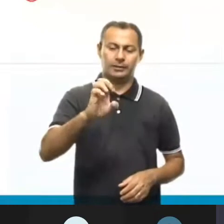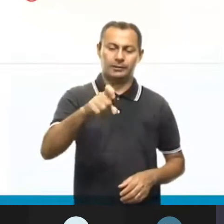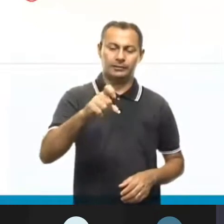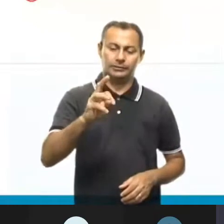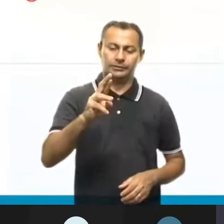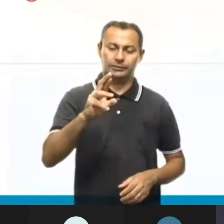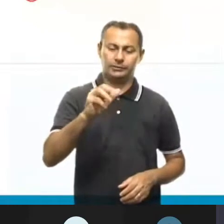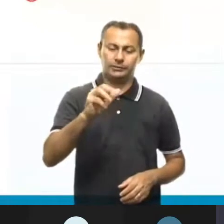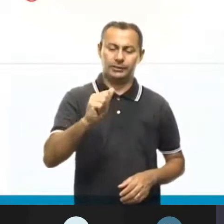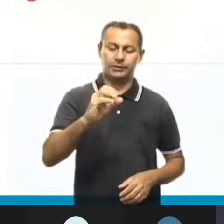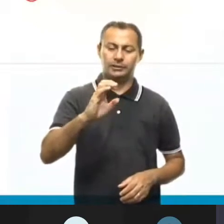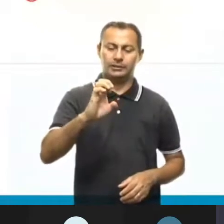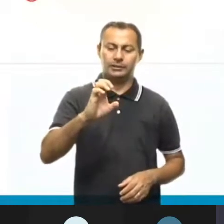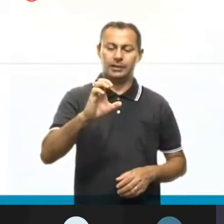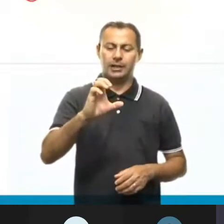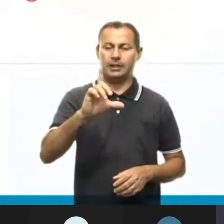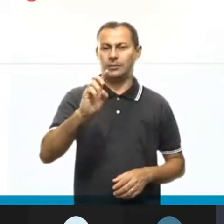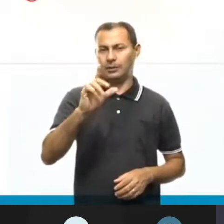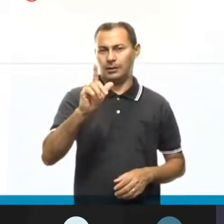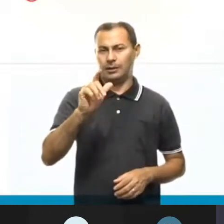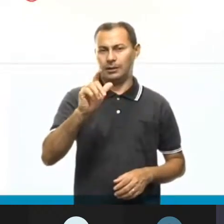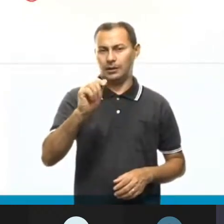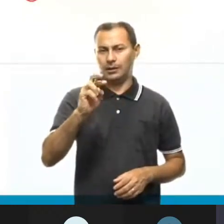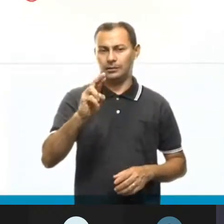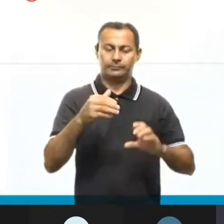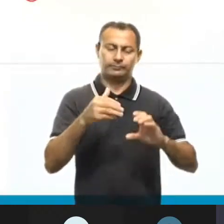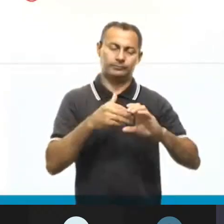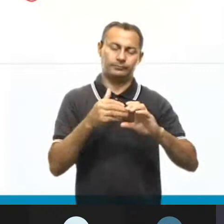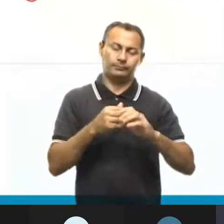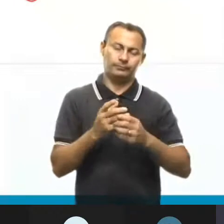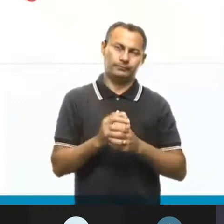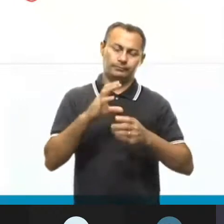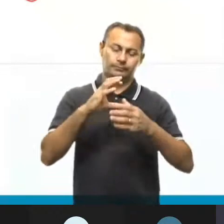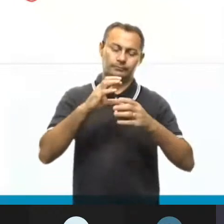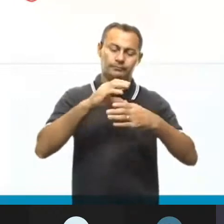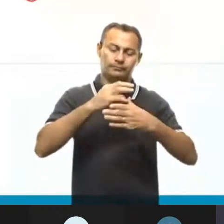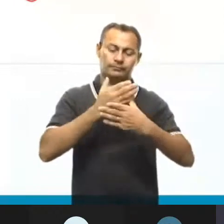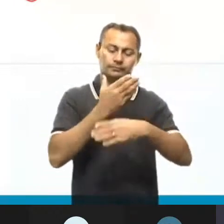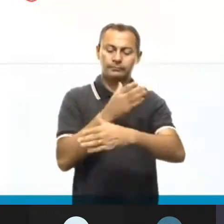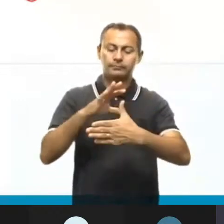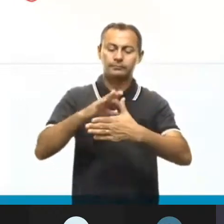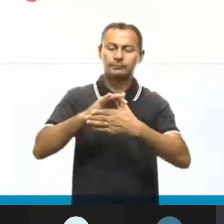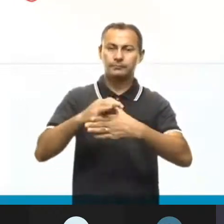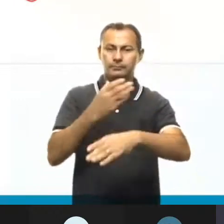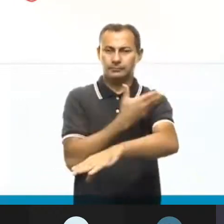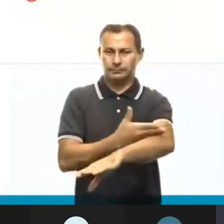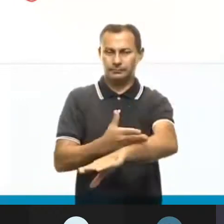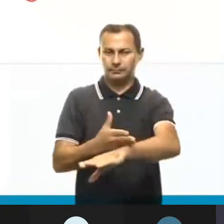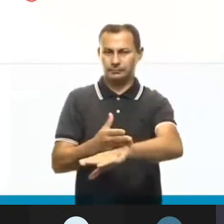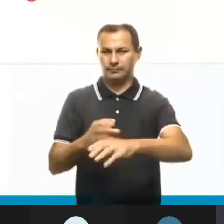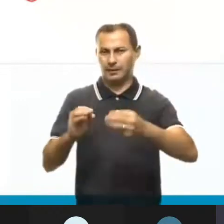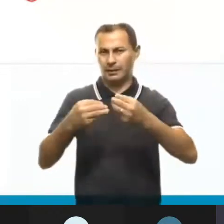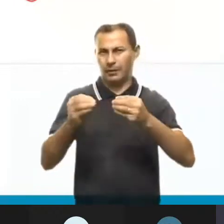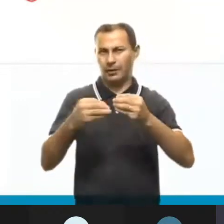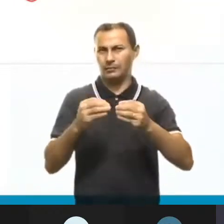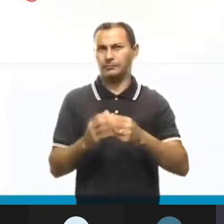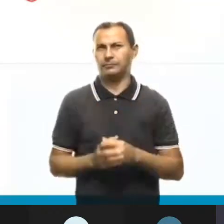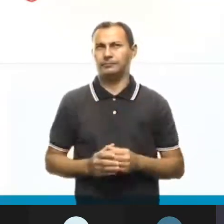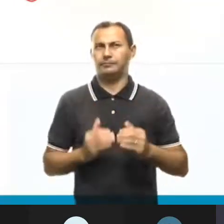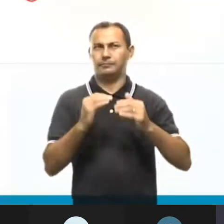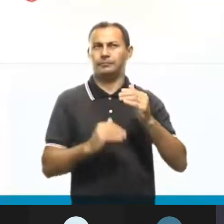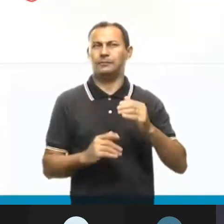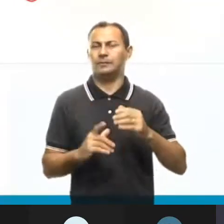É aqui a matriz extracelular da cartilagem hialina, ok? Então, né, logo abaixo aqui